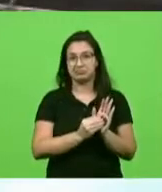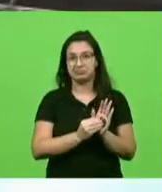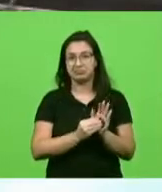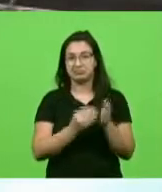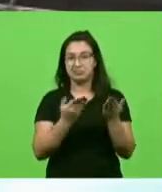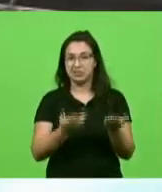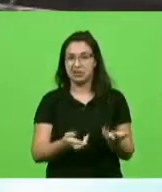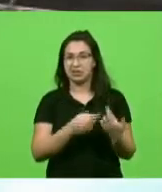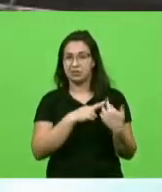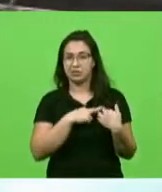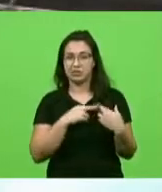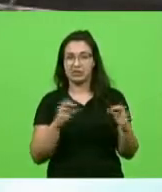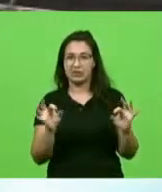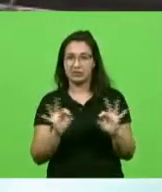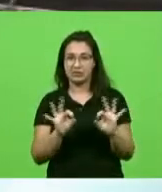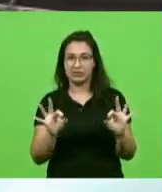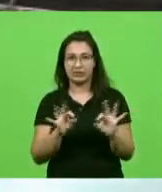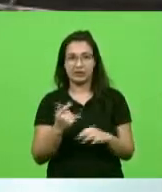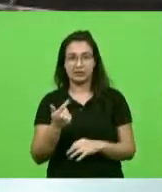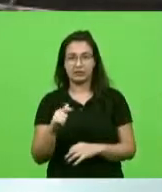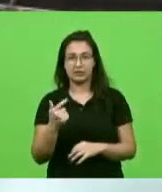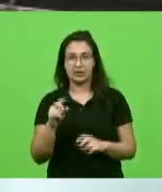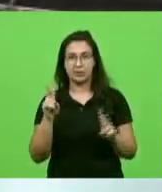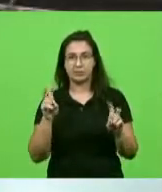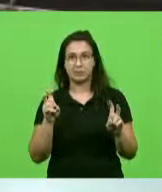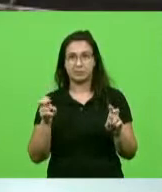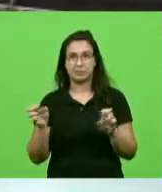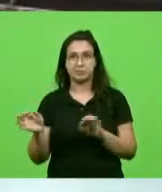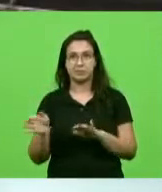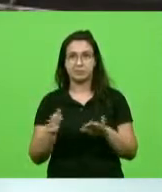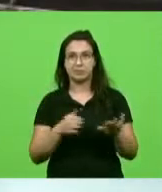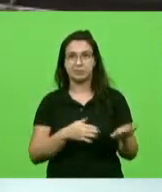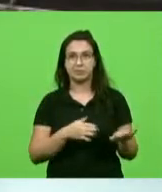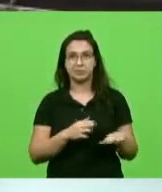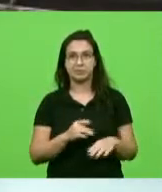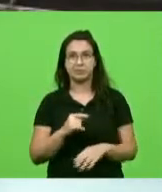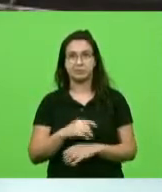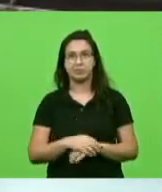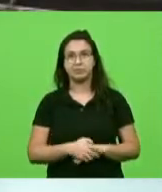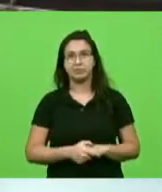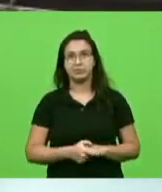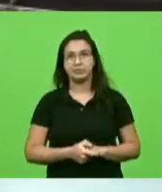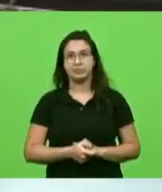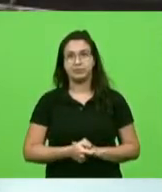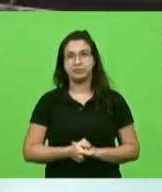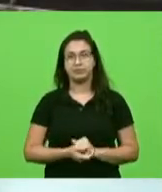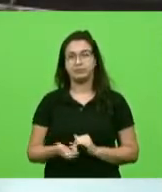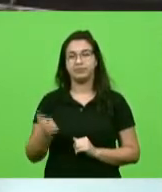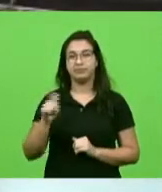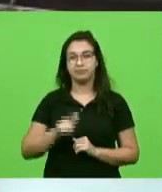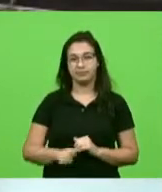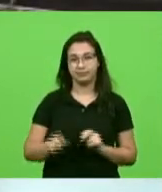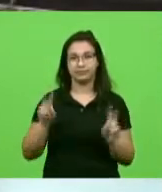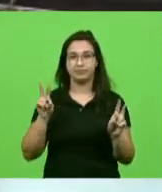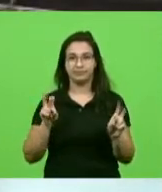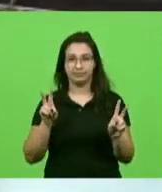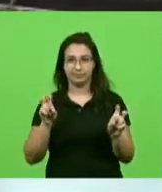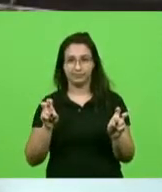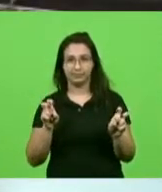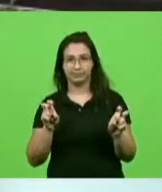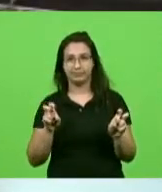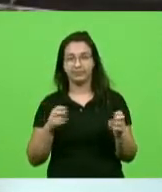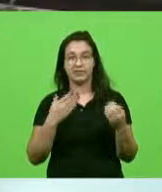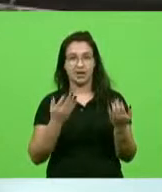dos responsáveis. Fecha aspas. Ponto. Novamente abre aspas. Considerando